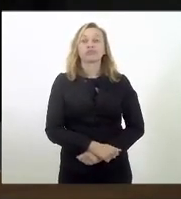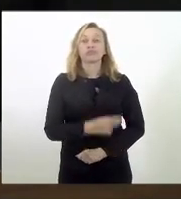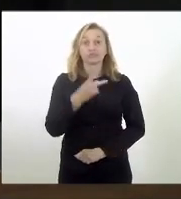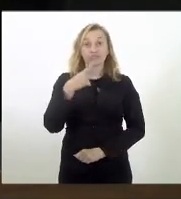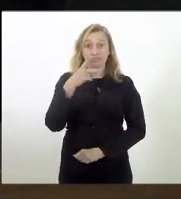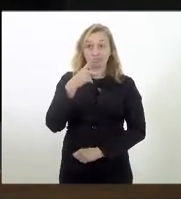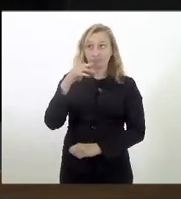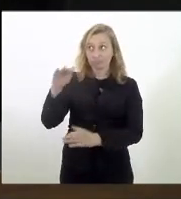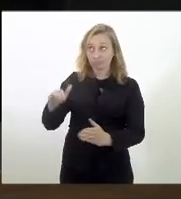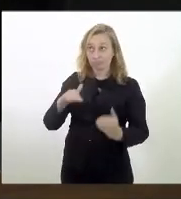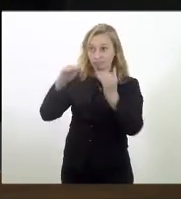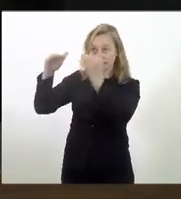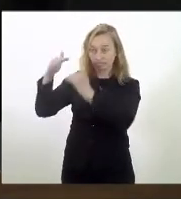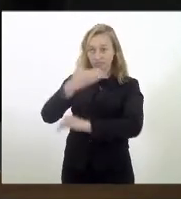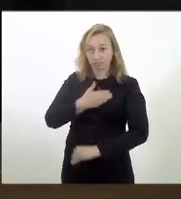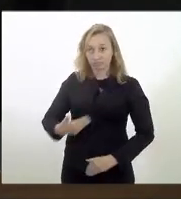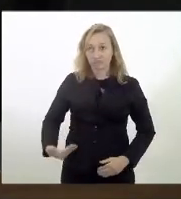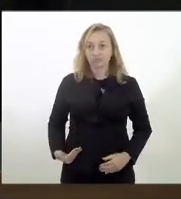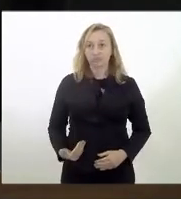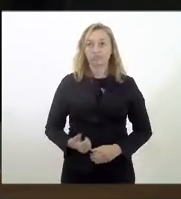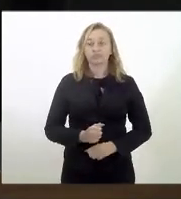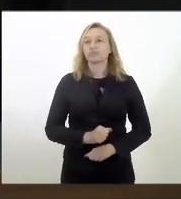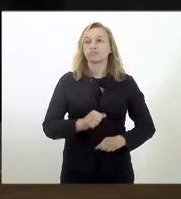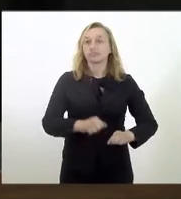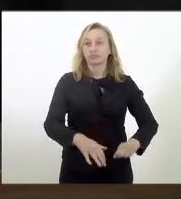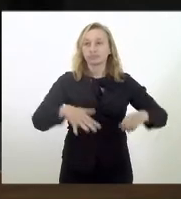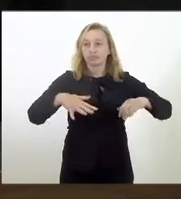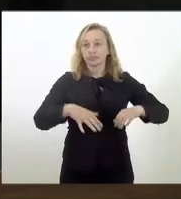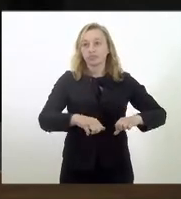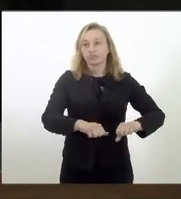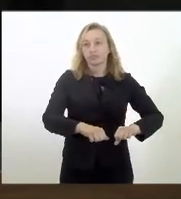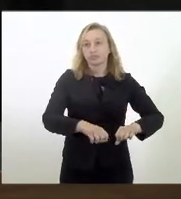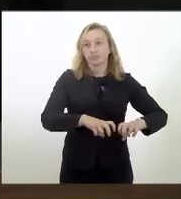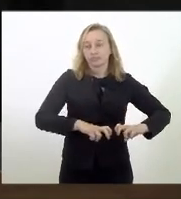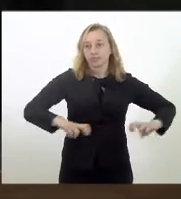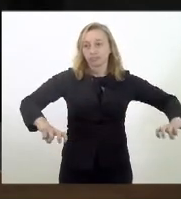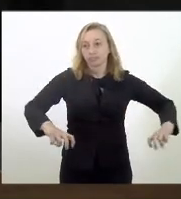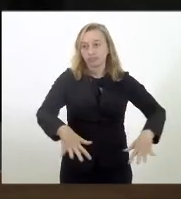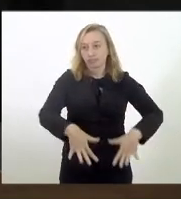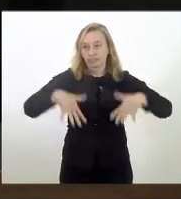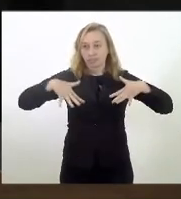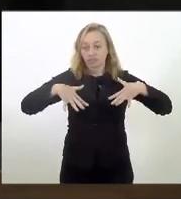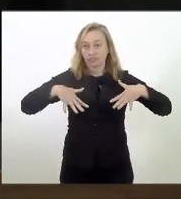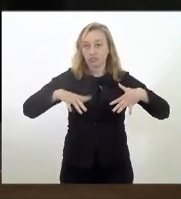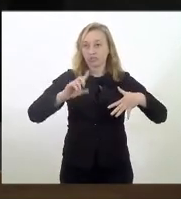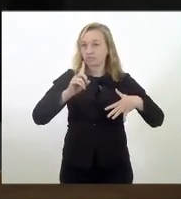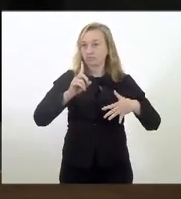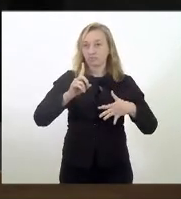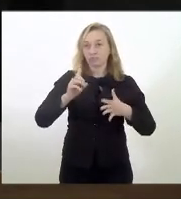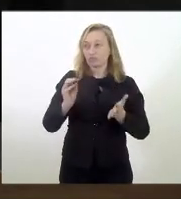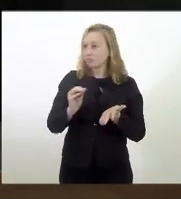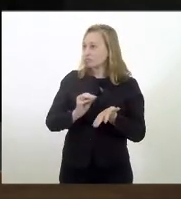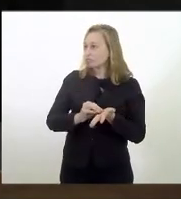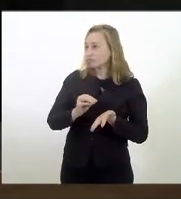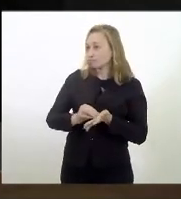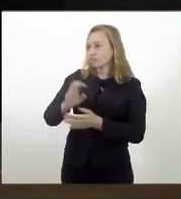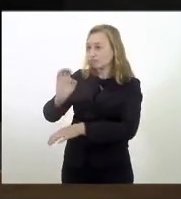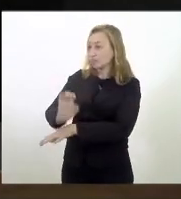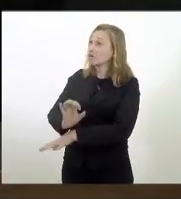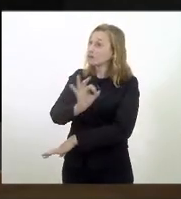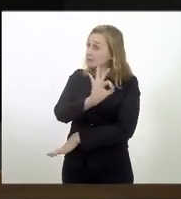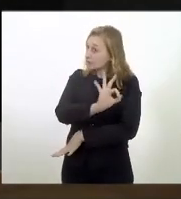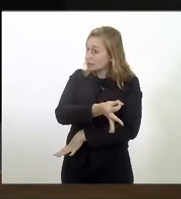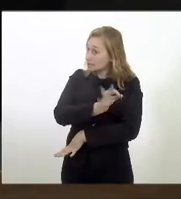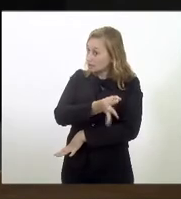Excelência que a Assembleia não vai faltar ao Estado. Só posso ter